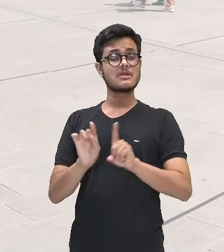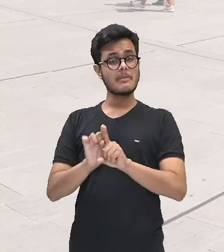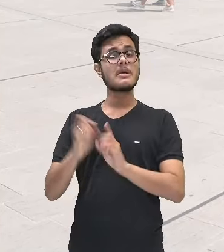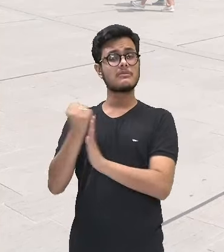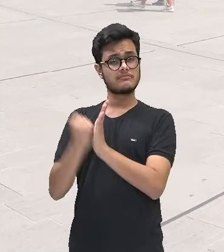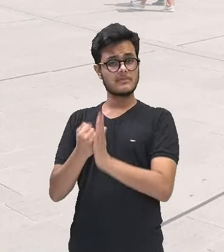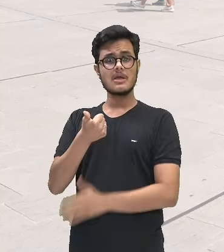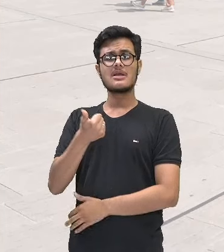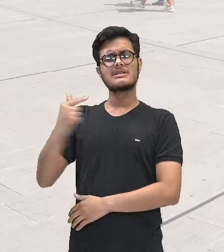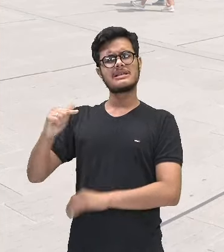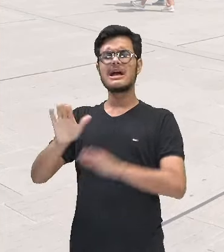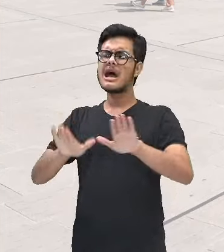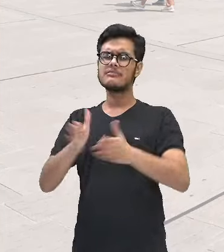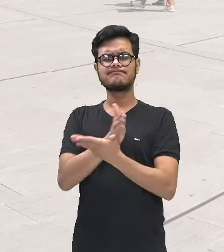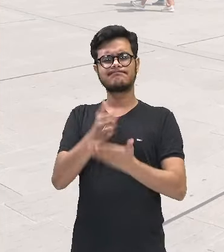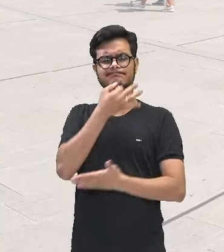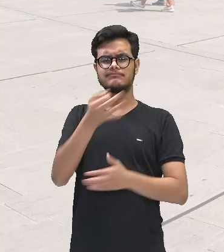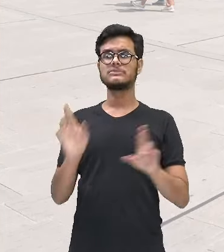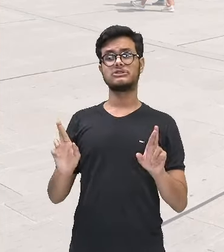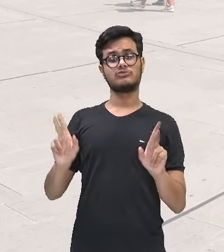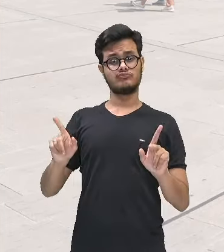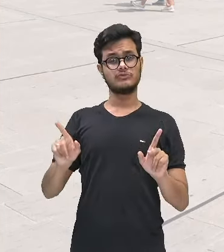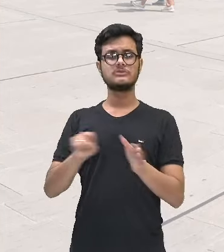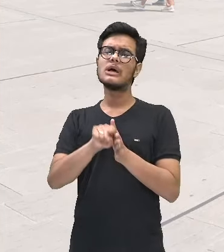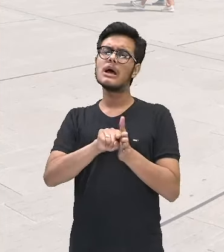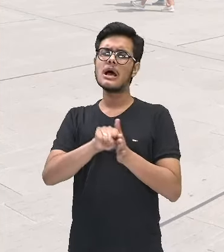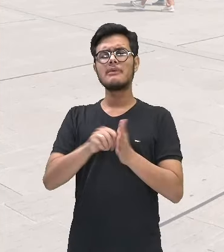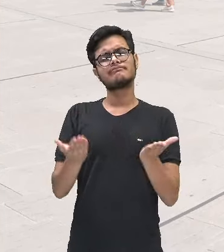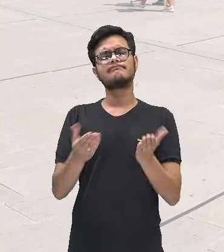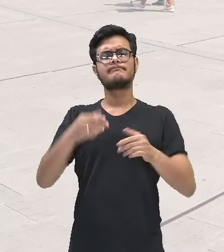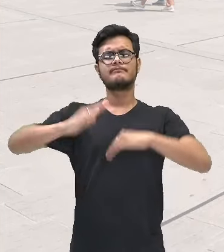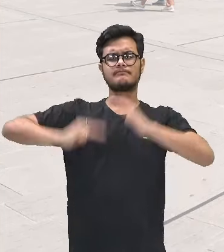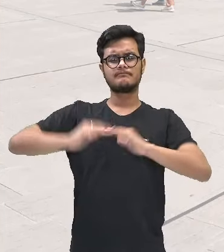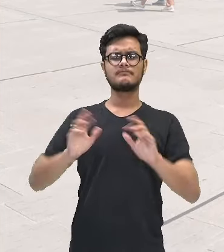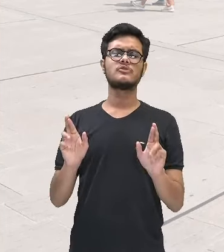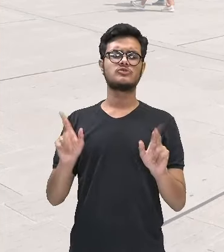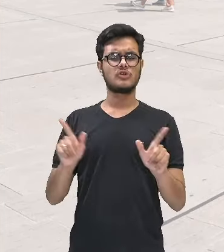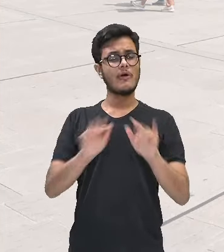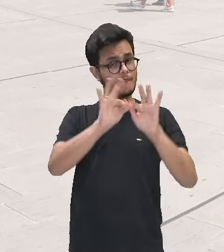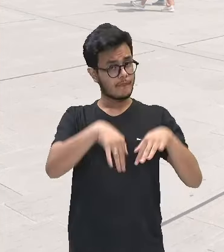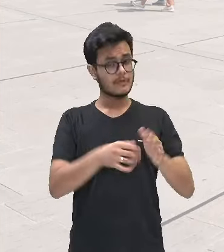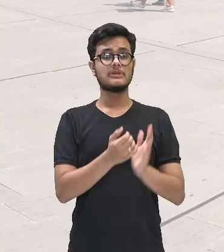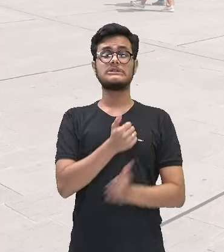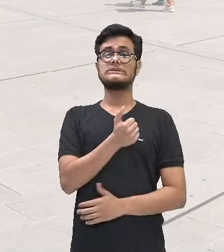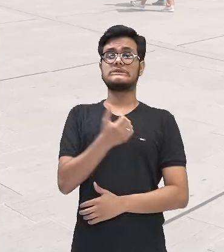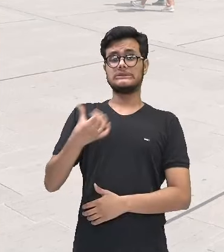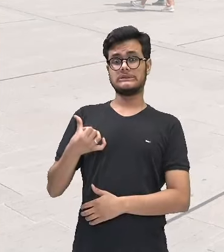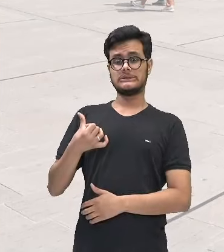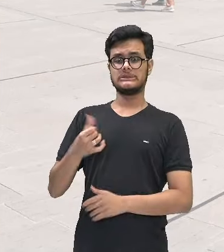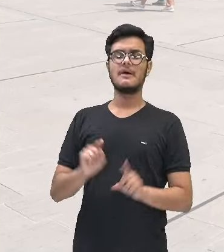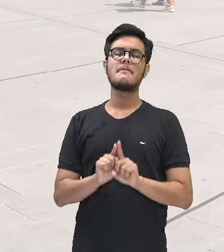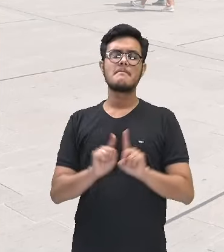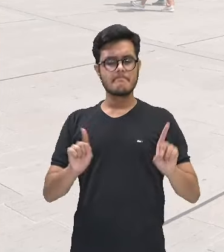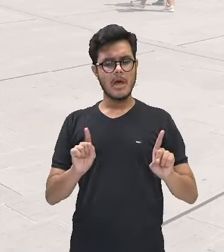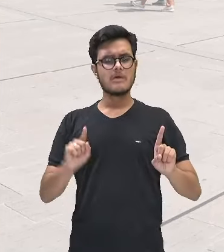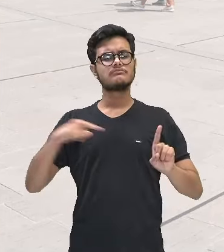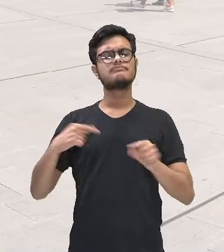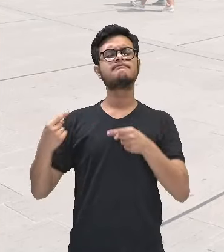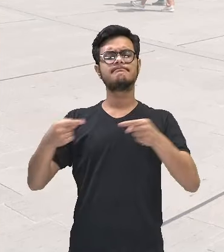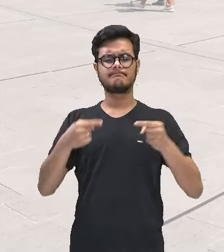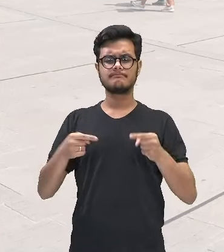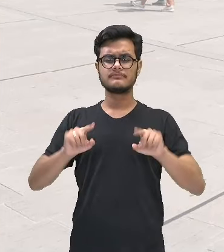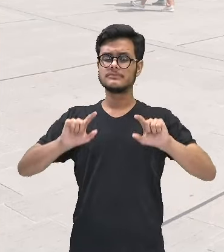algumas controvérsias em relação a historiadores em que data o fim para o século XVI, mas também há discussões para que o